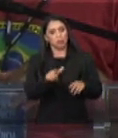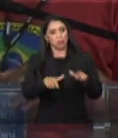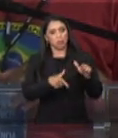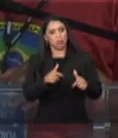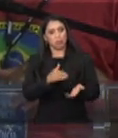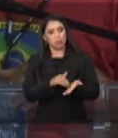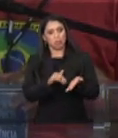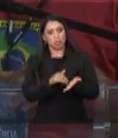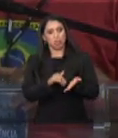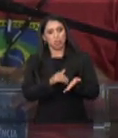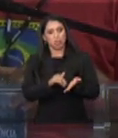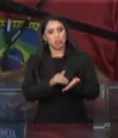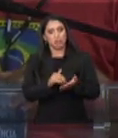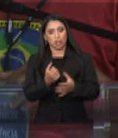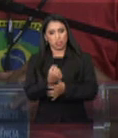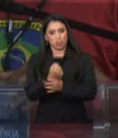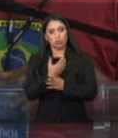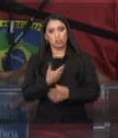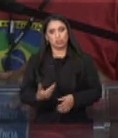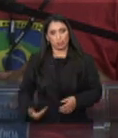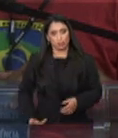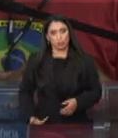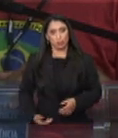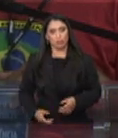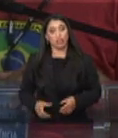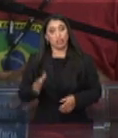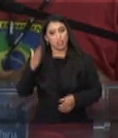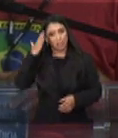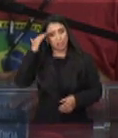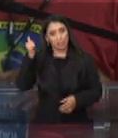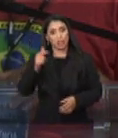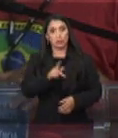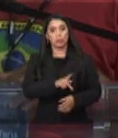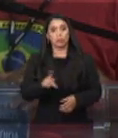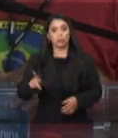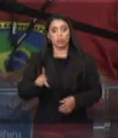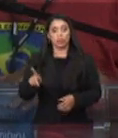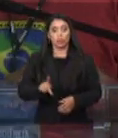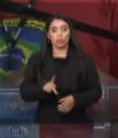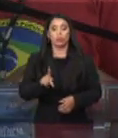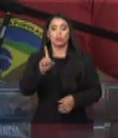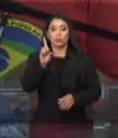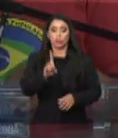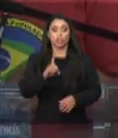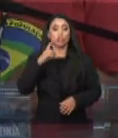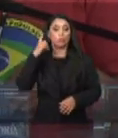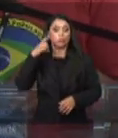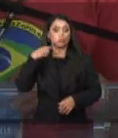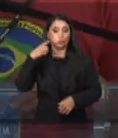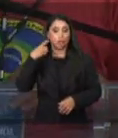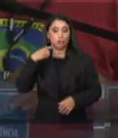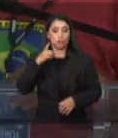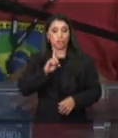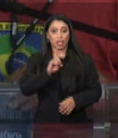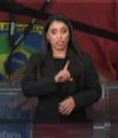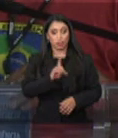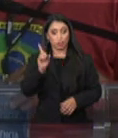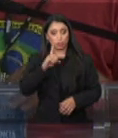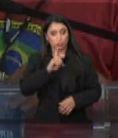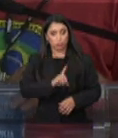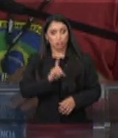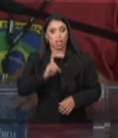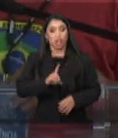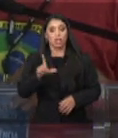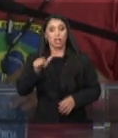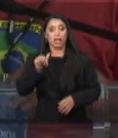acompanhou nossa dor e o senhor é professor da faculdade de direito do Lago de São Francisco e sabe que a gente sofre no Lago do São Francisco